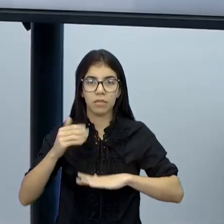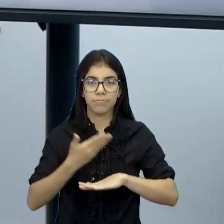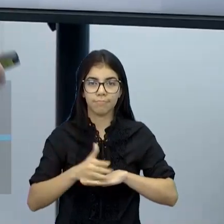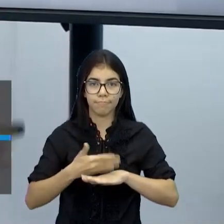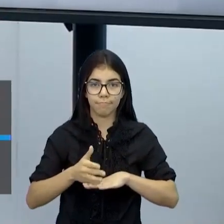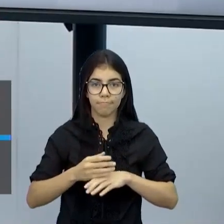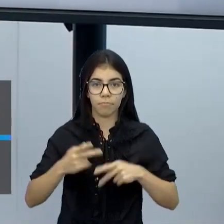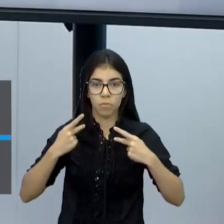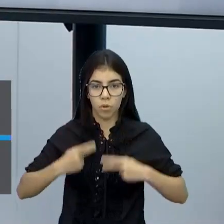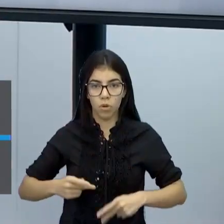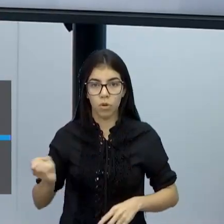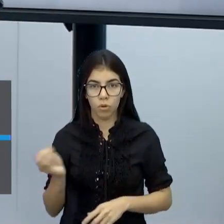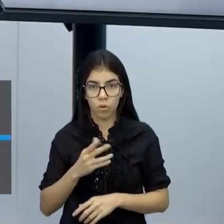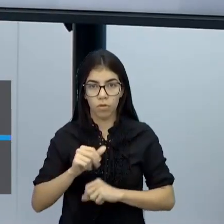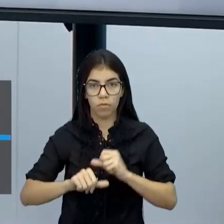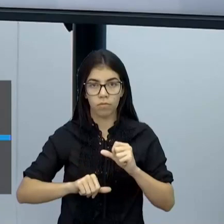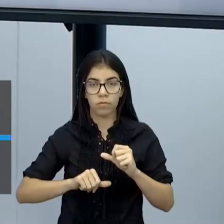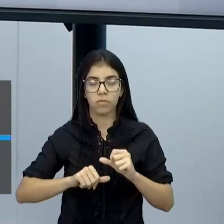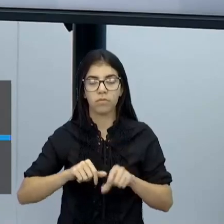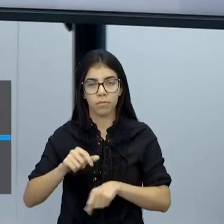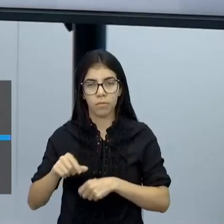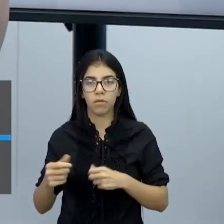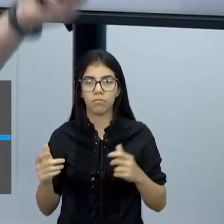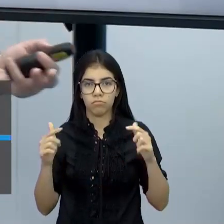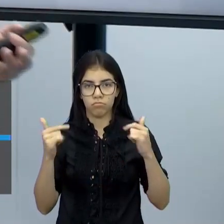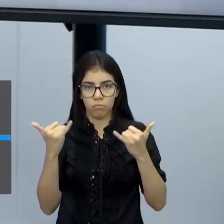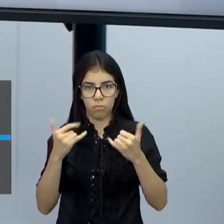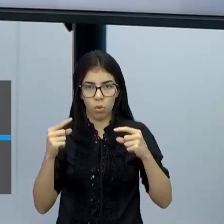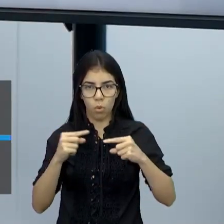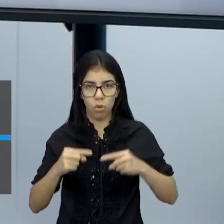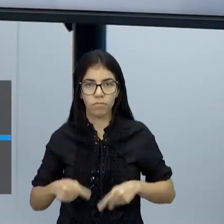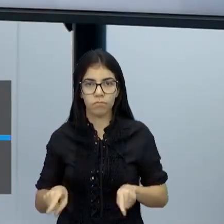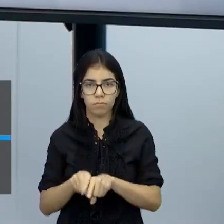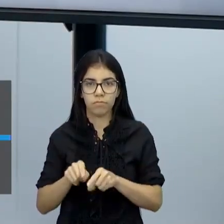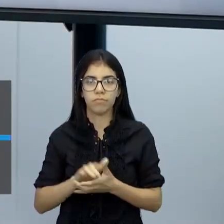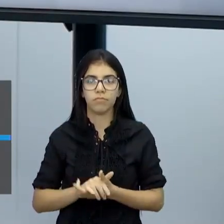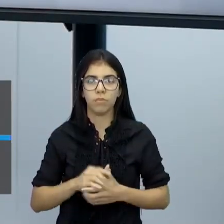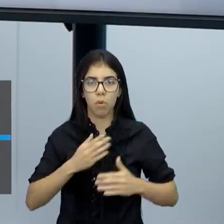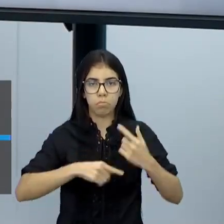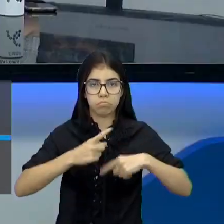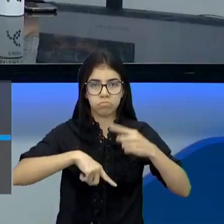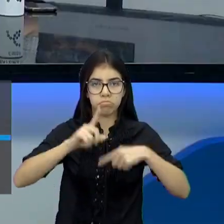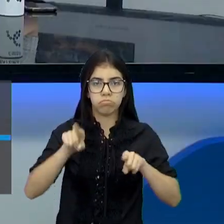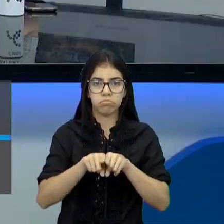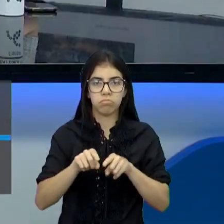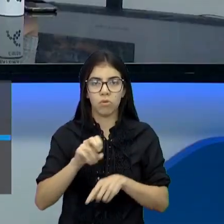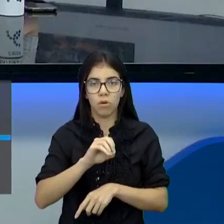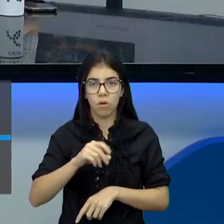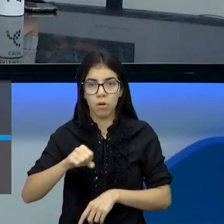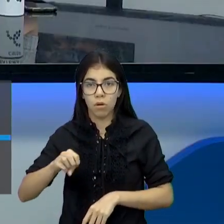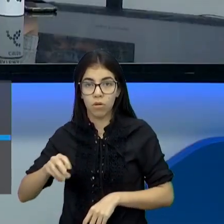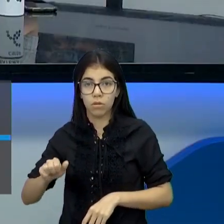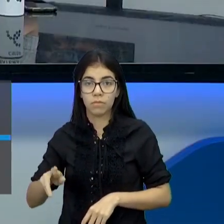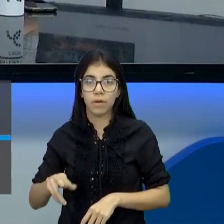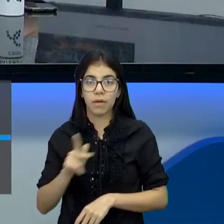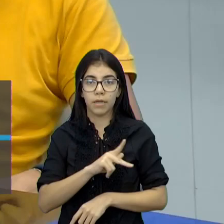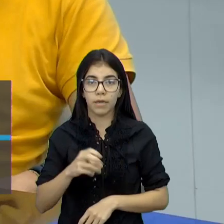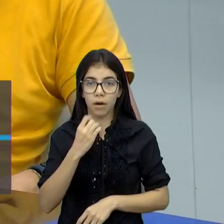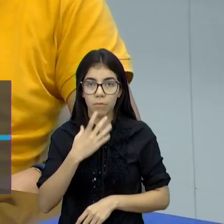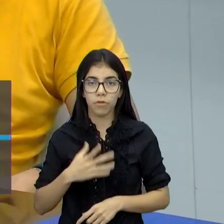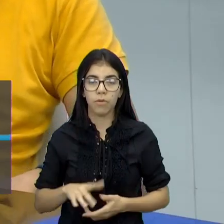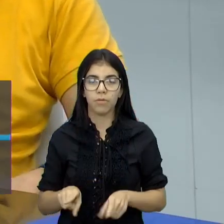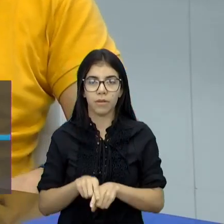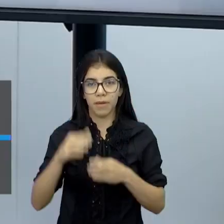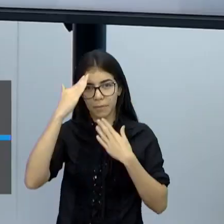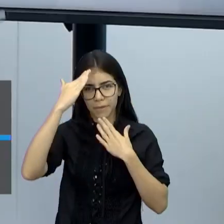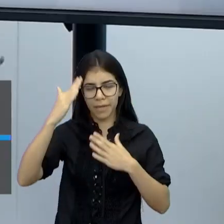crie novas programações no estilo dessa, em coisas mais elaboradas que dá para fazer aí, né? Gostou, Osmar? Nossa, adorei. Foi muito, muito, muito bom. Então tá